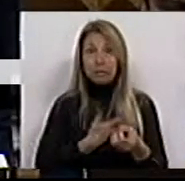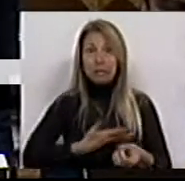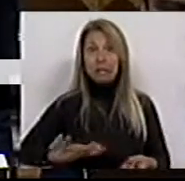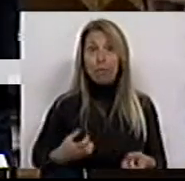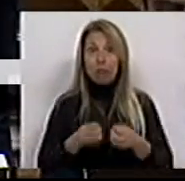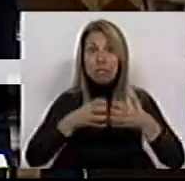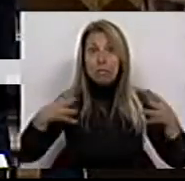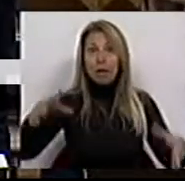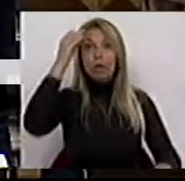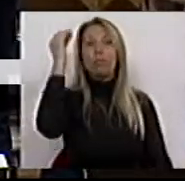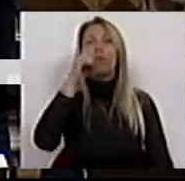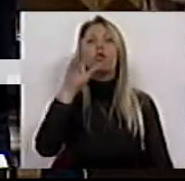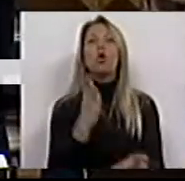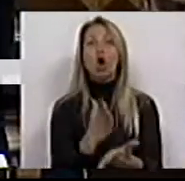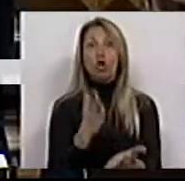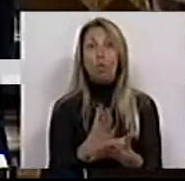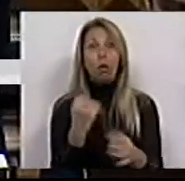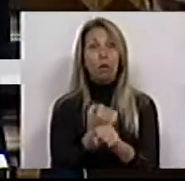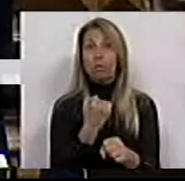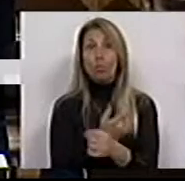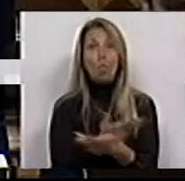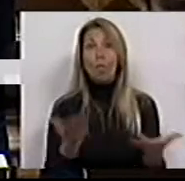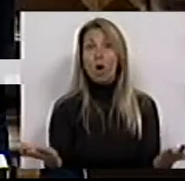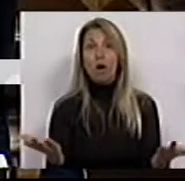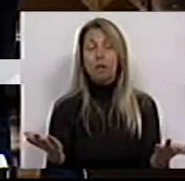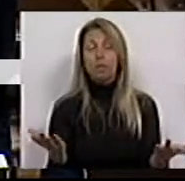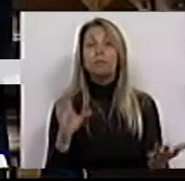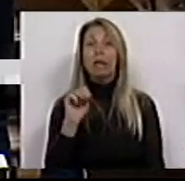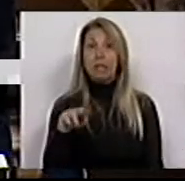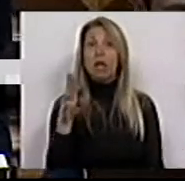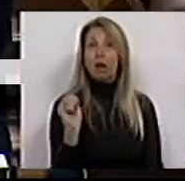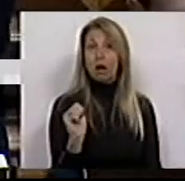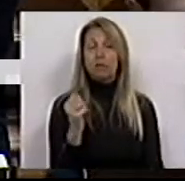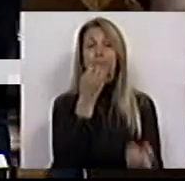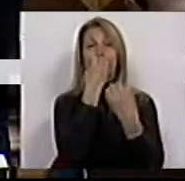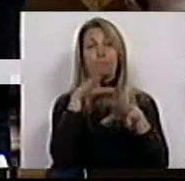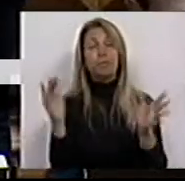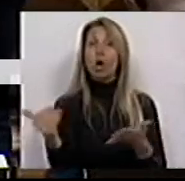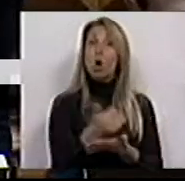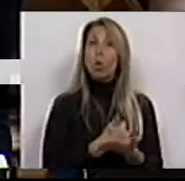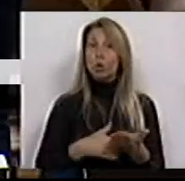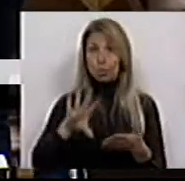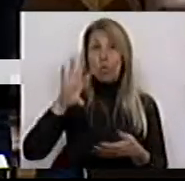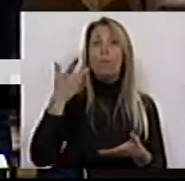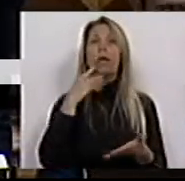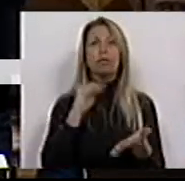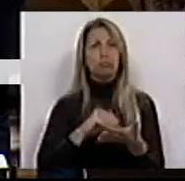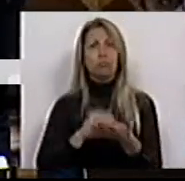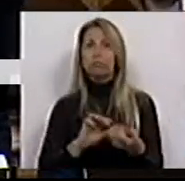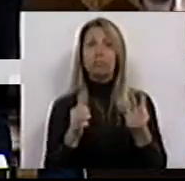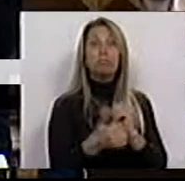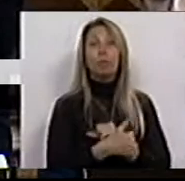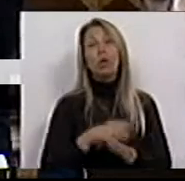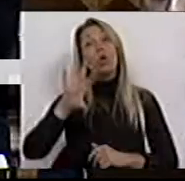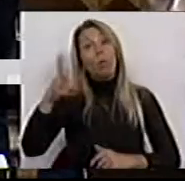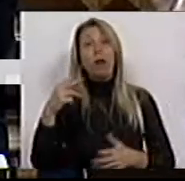os professores na escola ficaram sem emprego. E o SNS perdeu recursos. E o país empobreceu. E o país